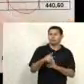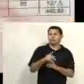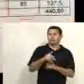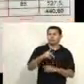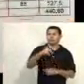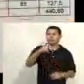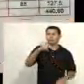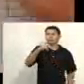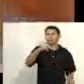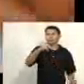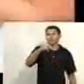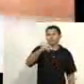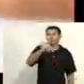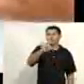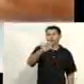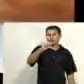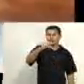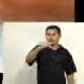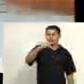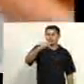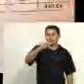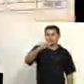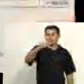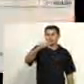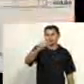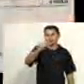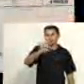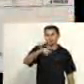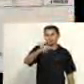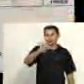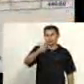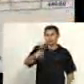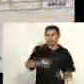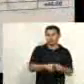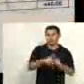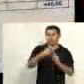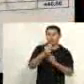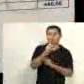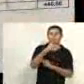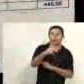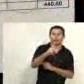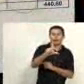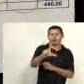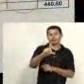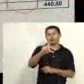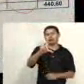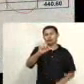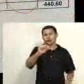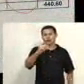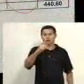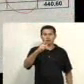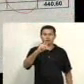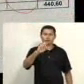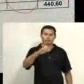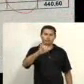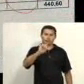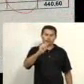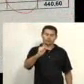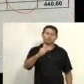ILP, justamente I de índice, L de Lapierce e P de preço, para o ano de